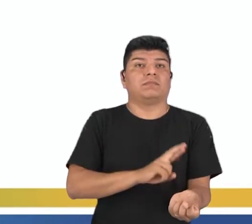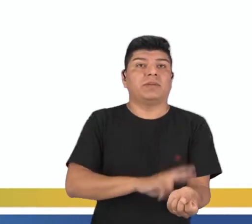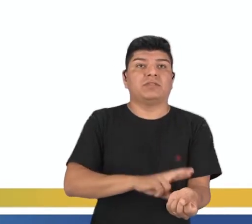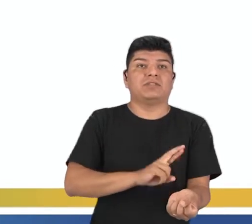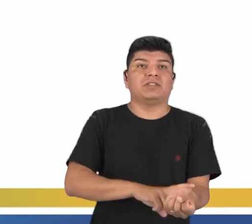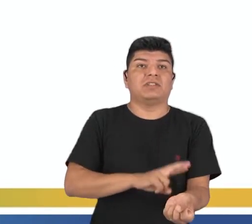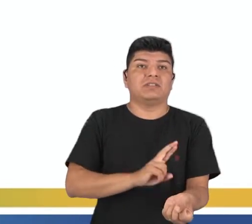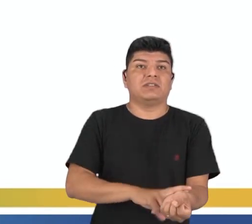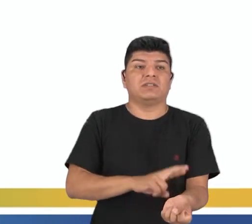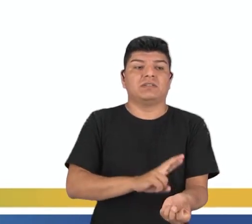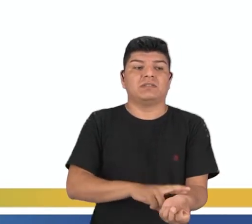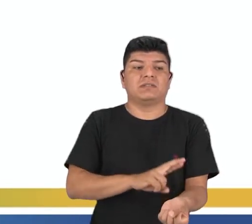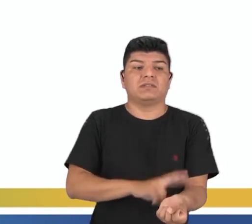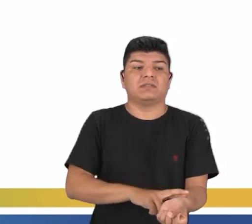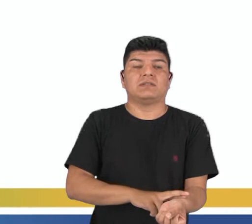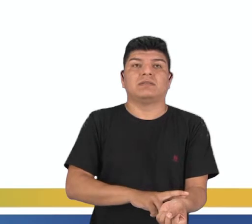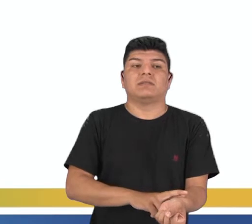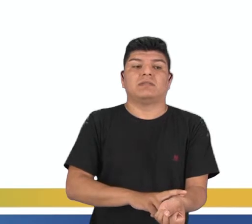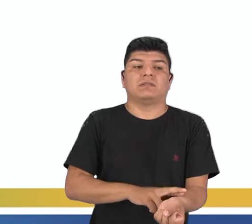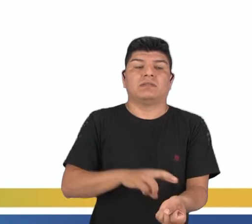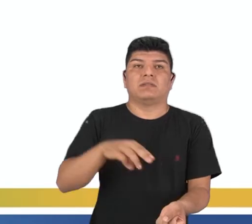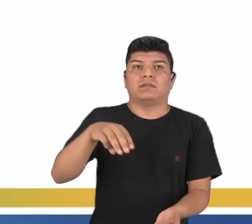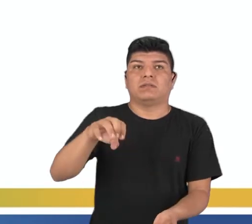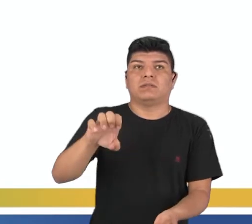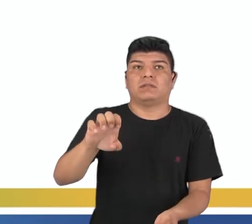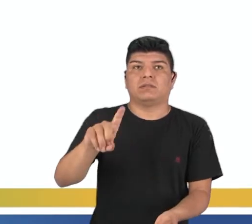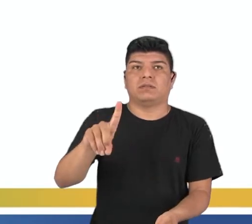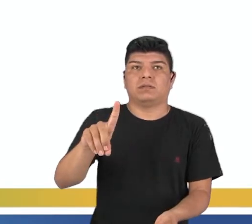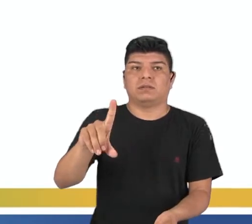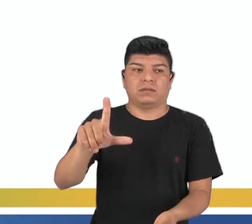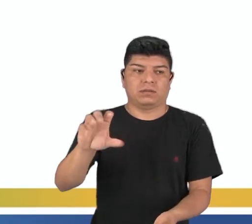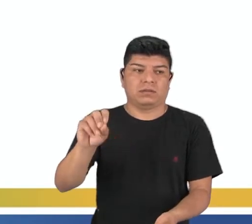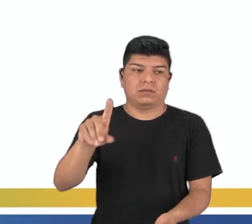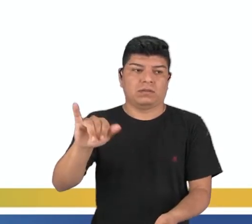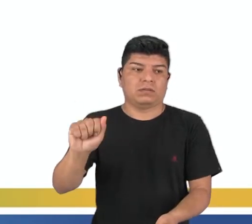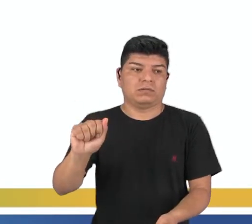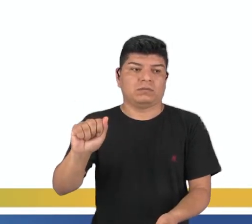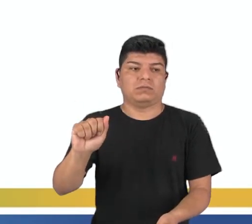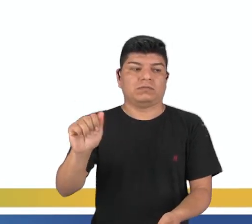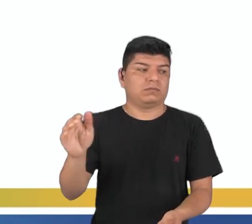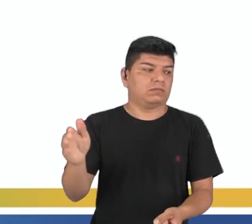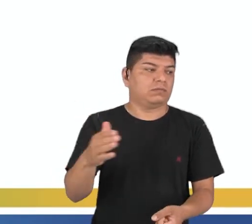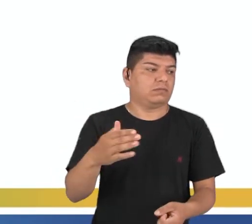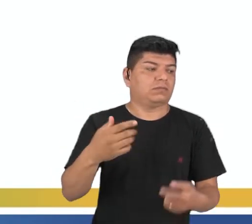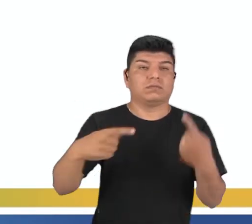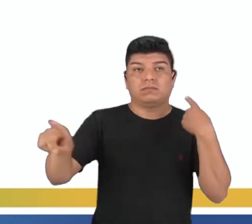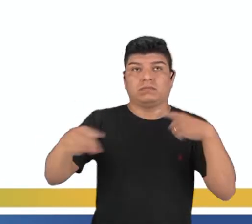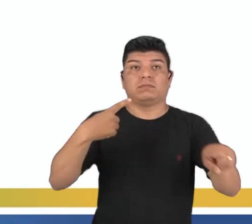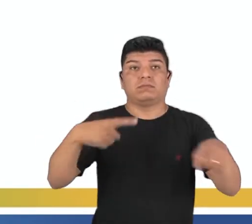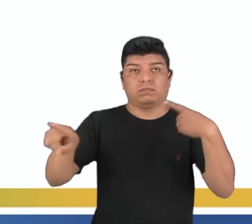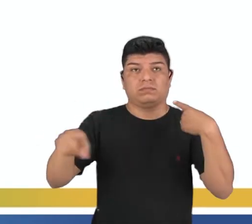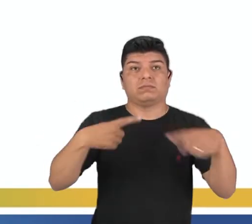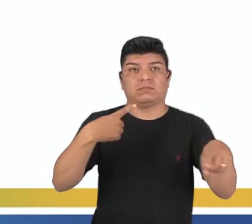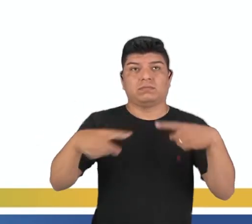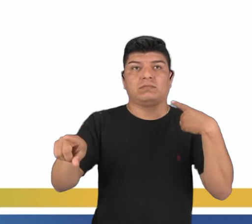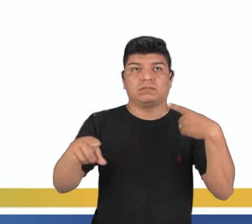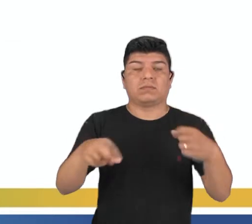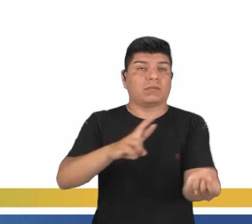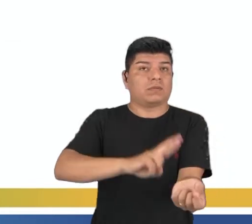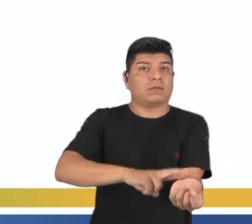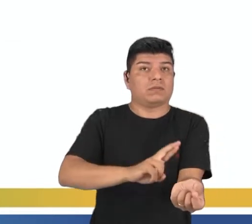a melodia e a harmonia. O que é cada um desses? Acompanha comigo aí na sua tela. O ritmo,